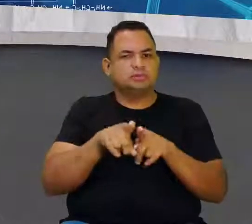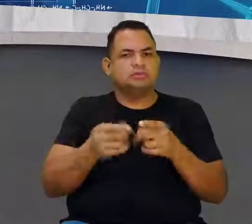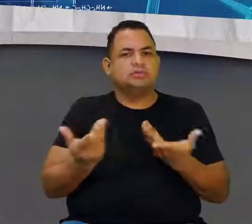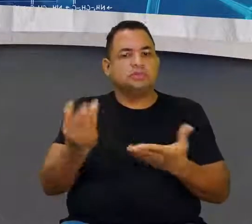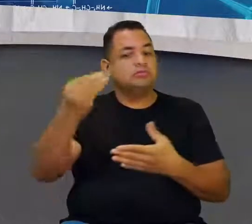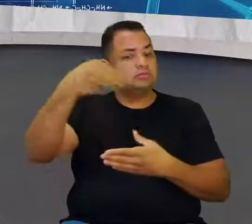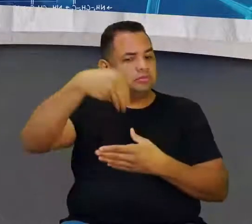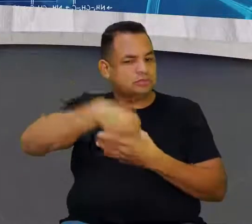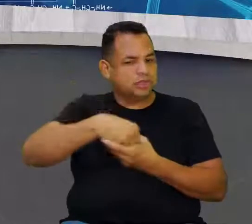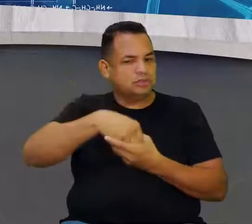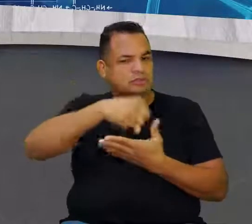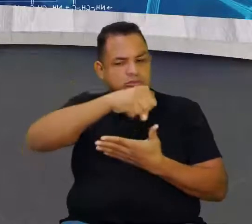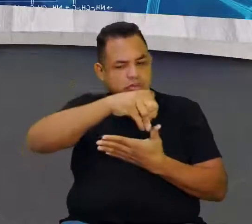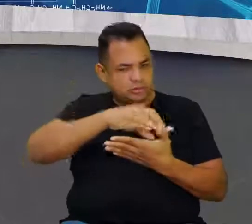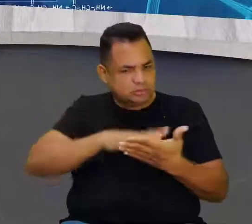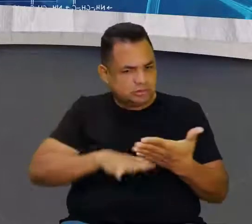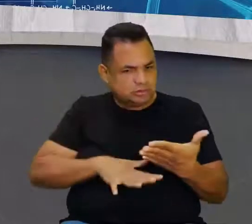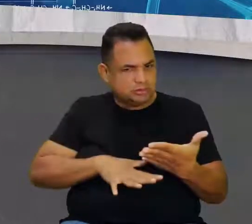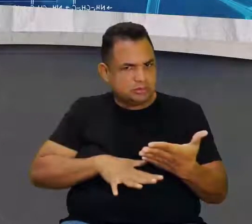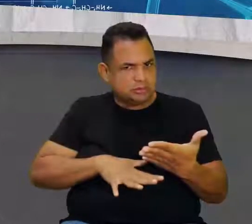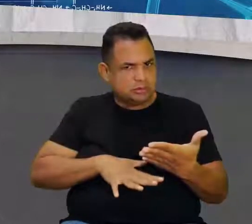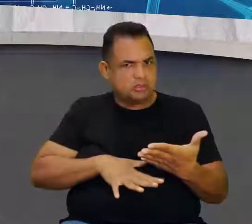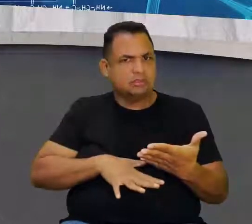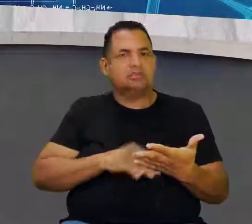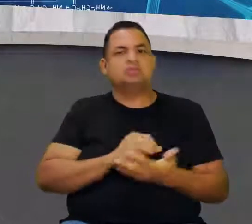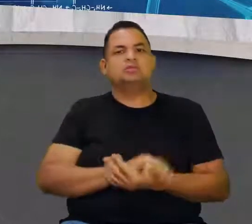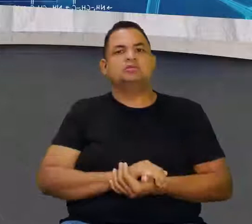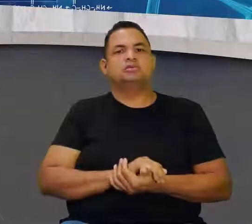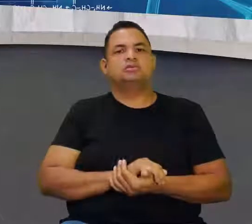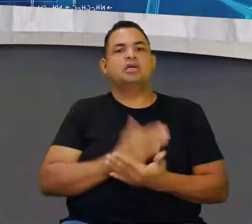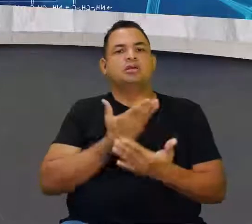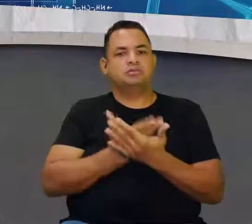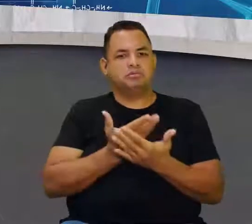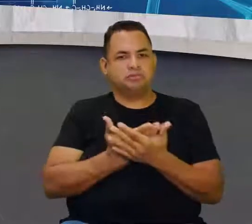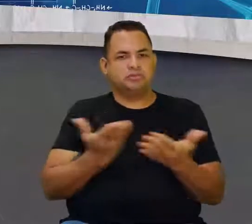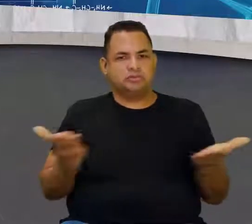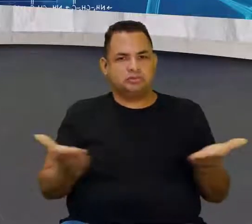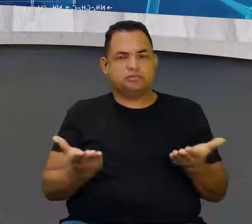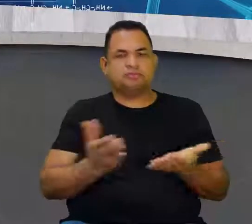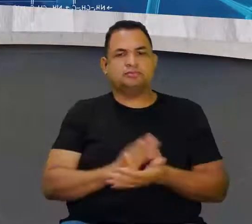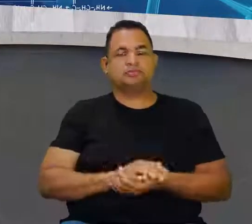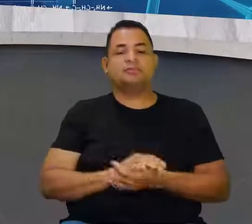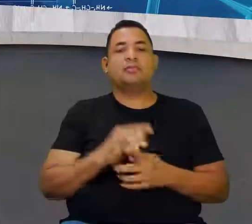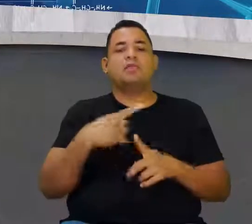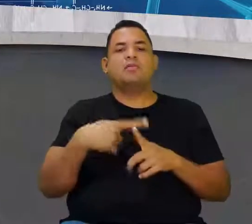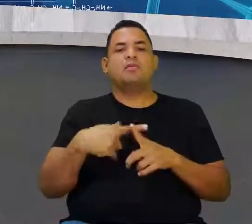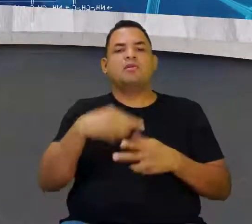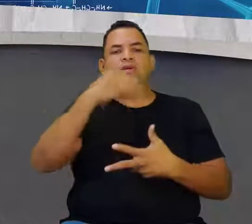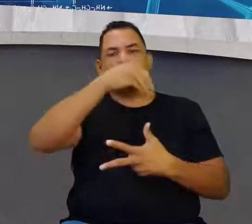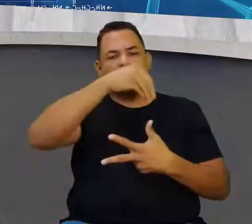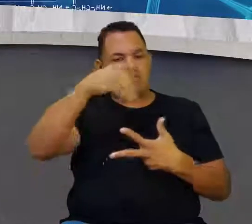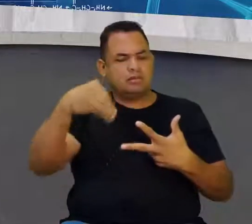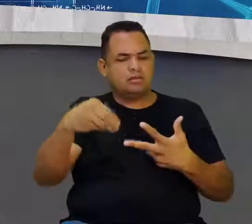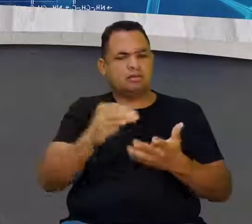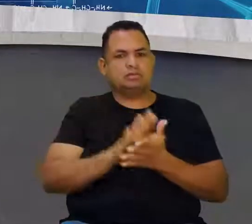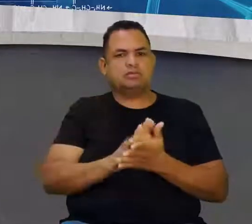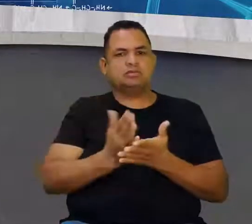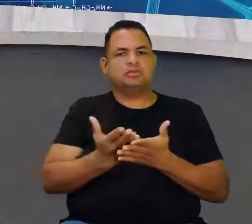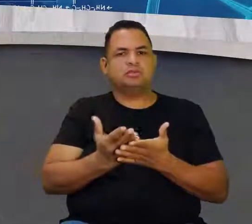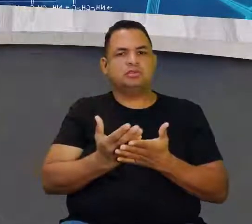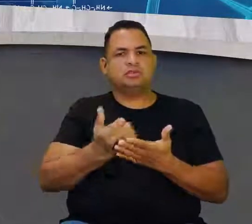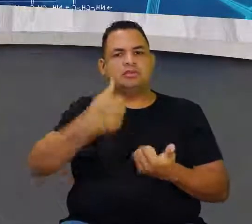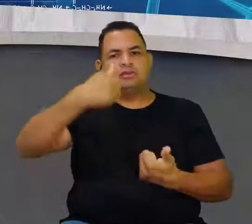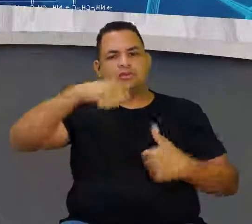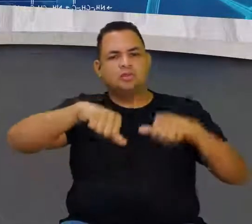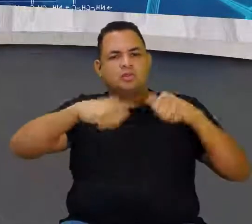presentes nas resoluções da nossa aula de hoje. Até porque o Enem ele é isso, né? Ele vai